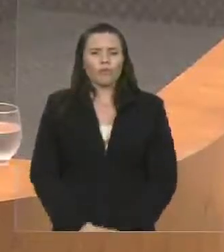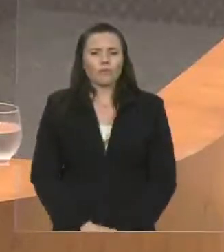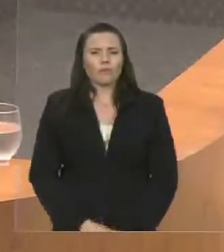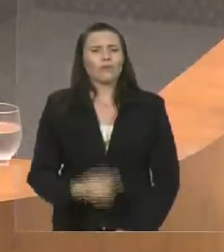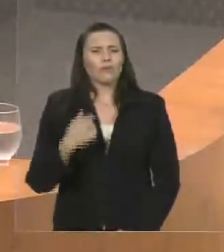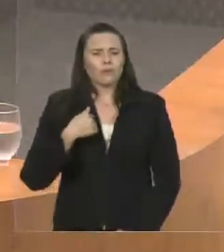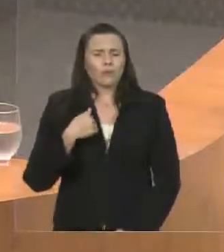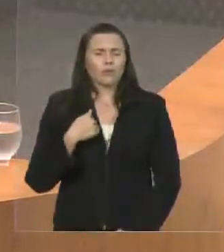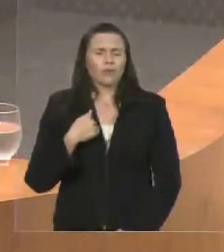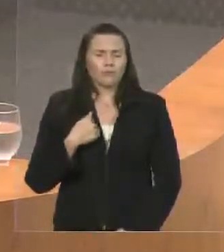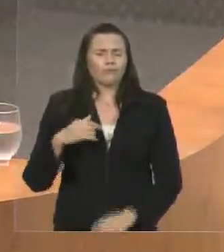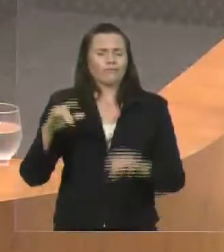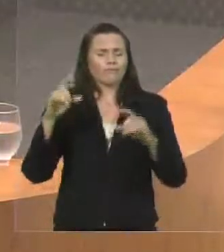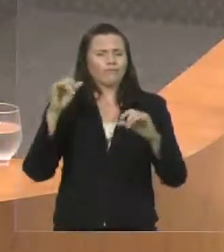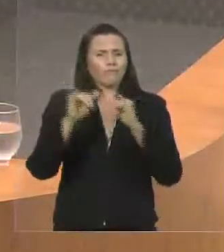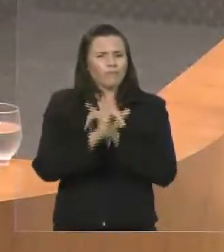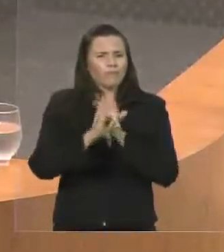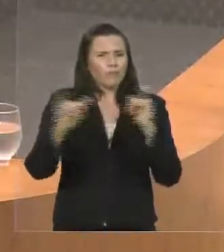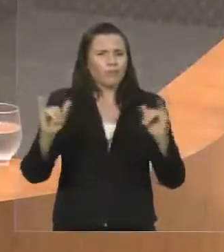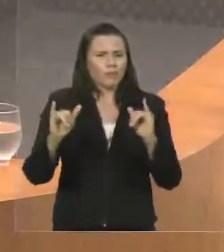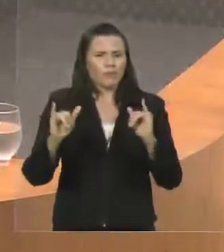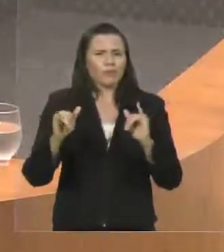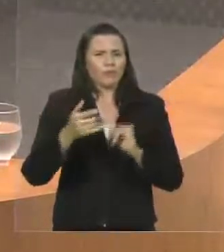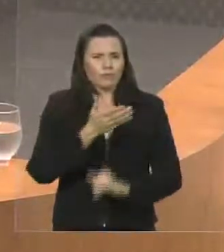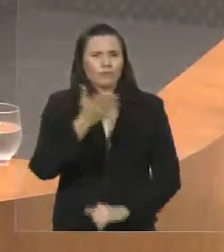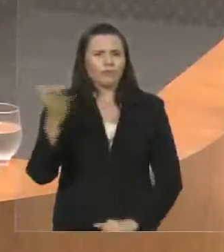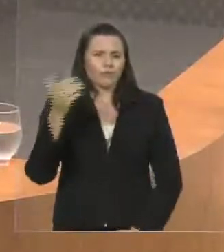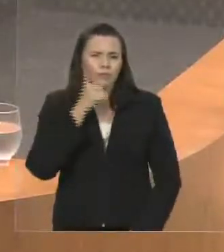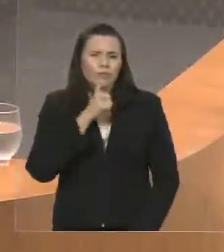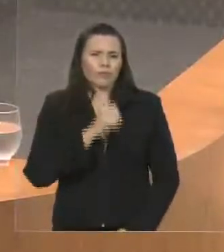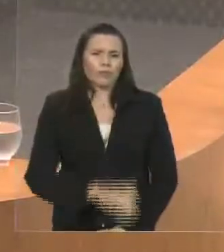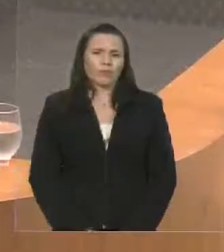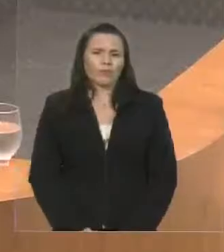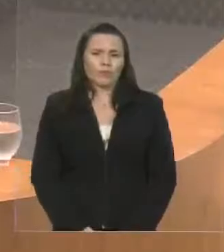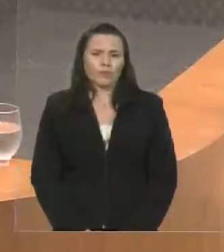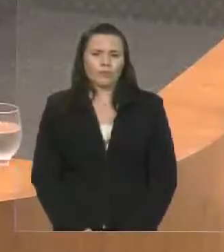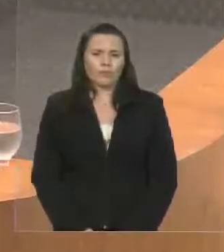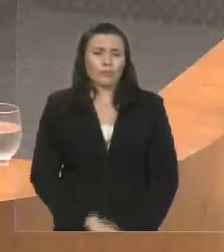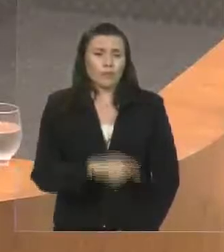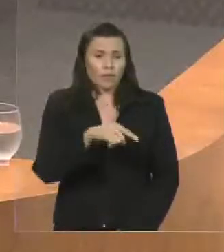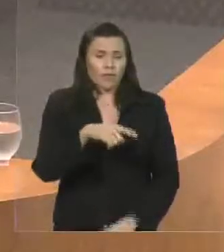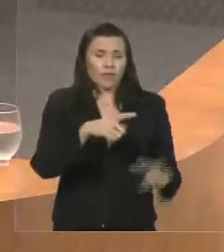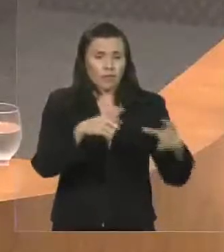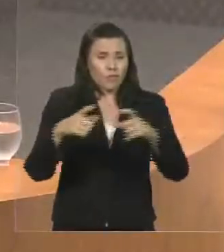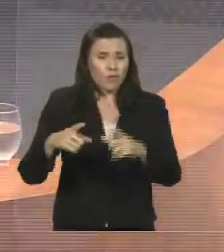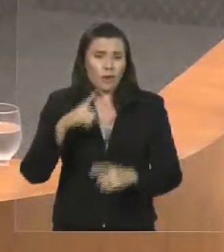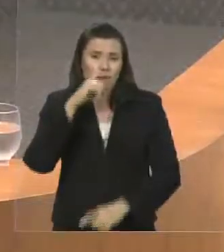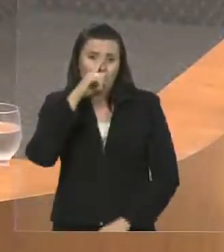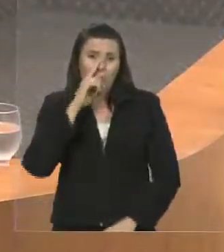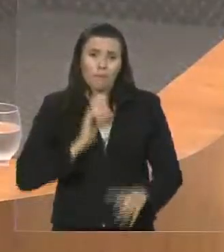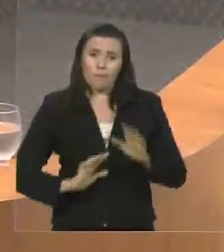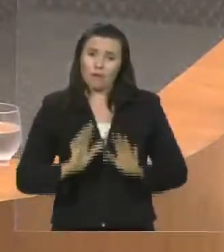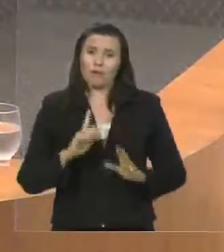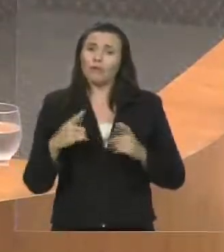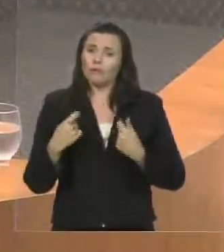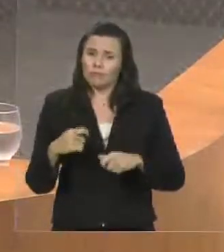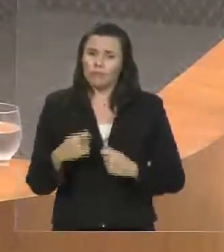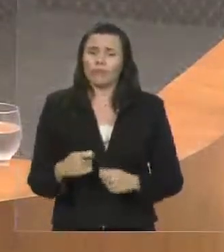pronunciamento na TV Assembleia, que tome cuidado e fique atentas, principalmente nessas zonas de riscos desses crimes.